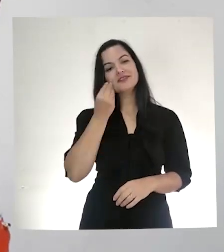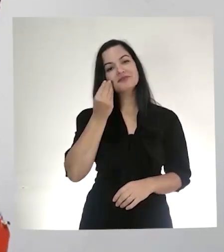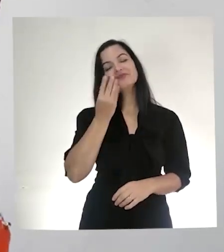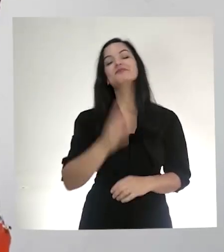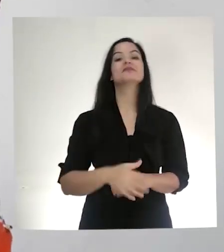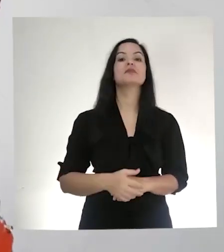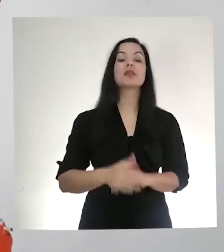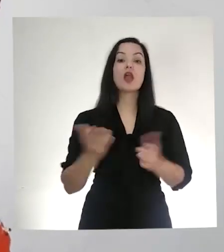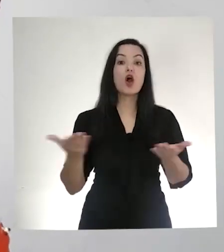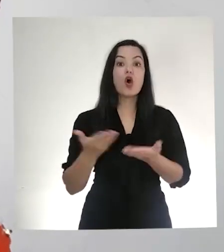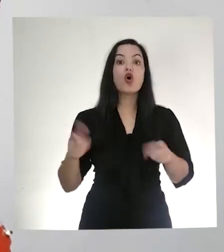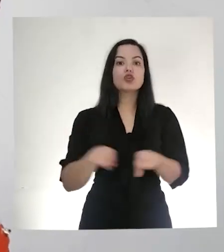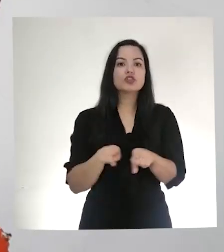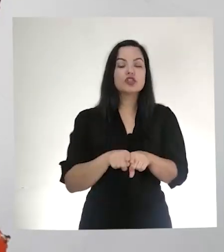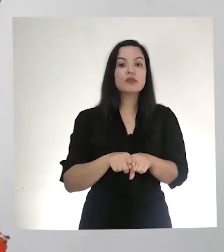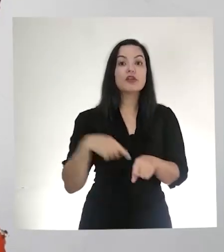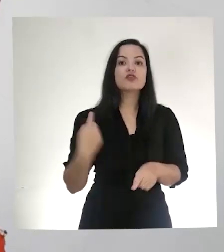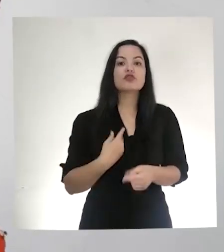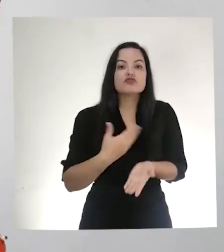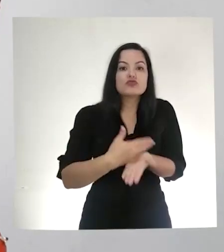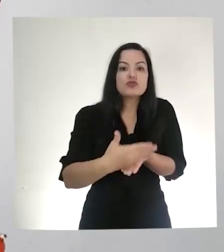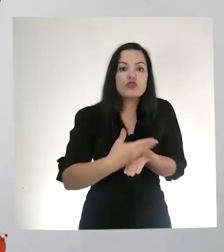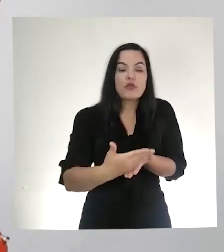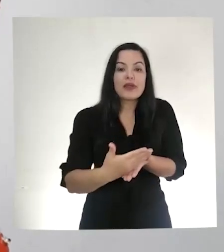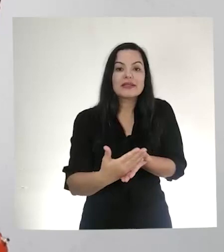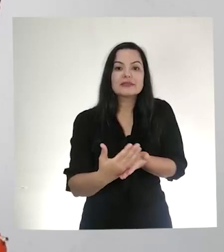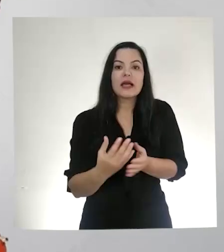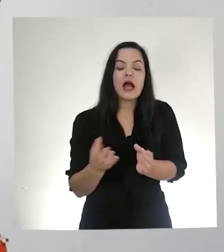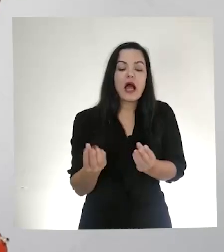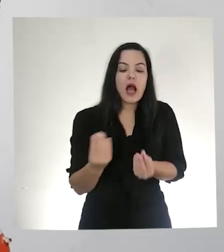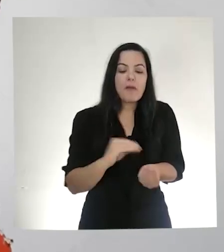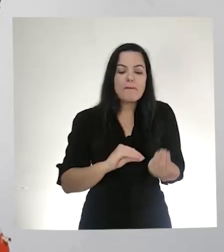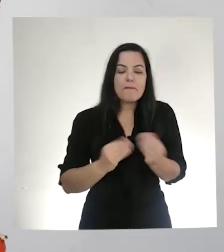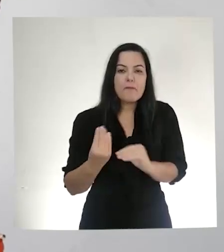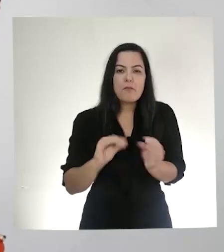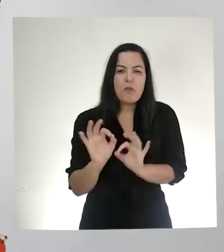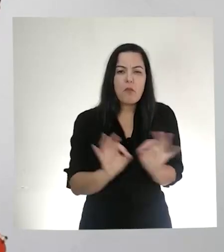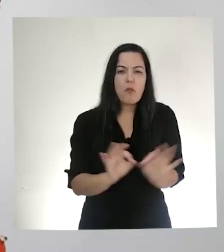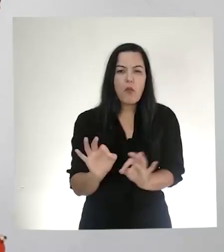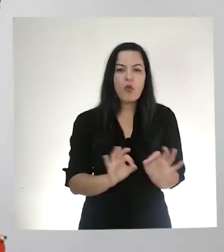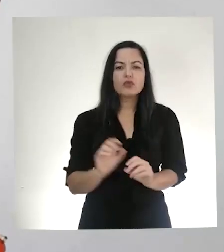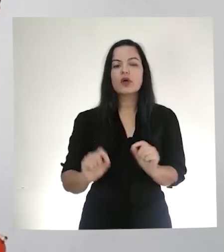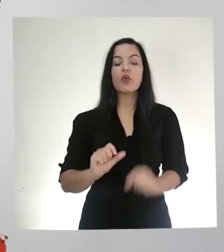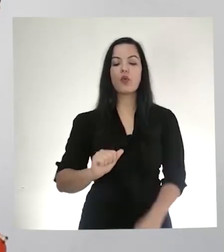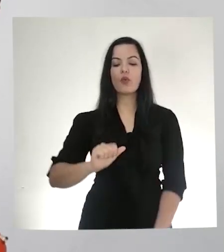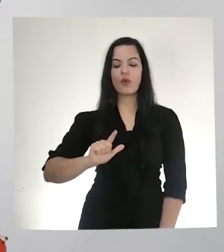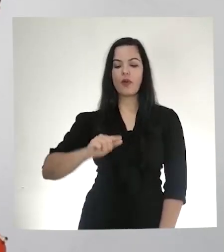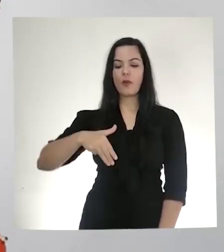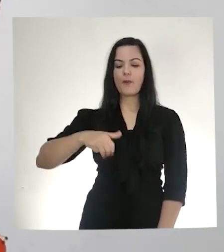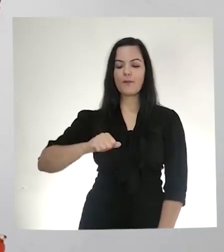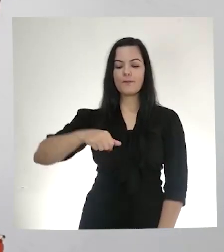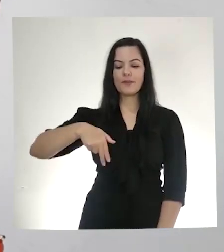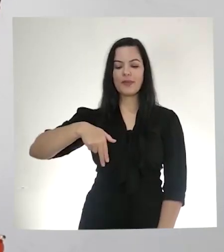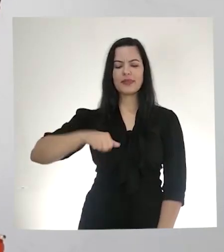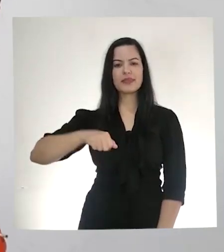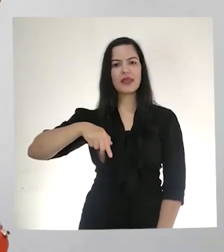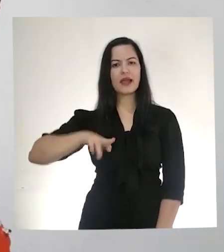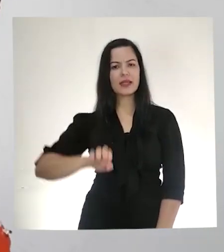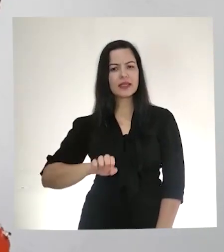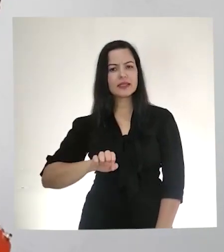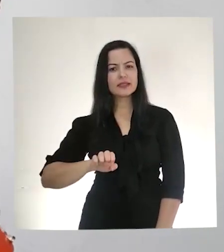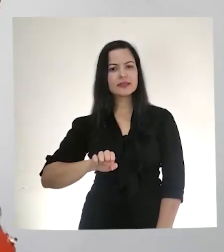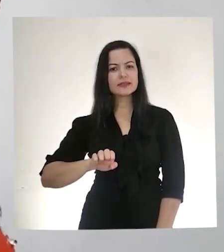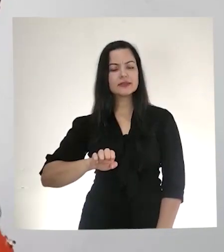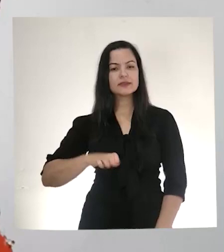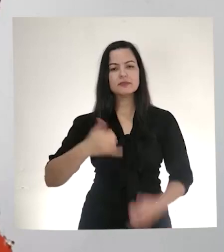a montar um almanaque de brincadeiras. Você sabe o que é um almanaque? Não?